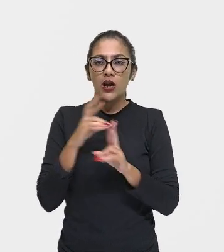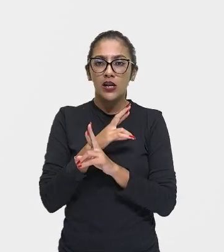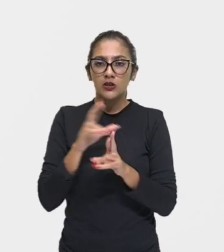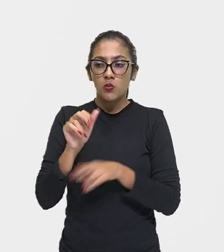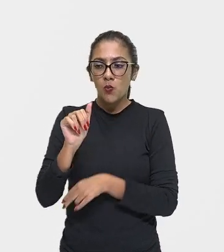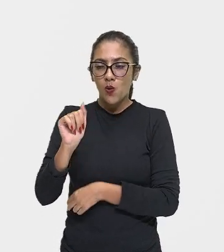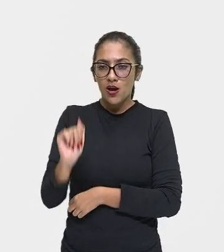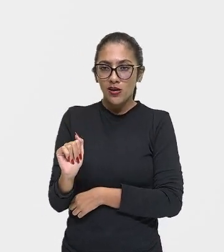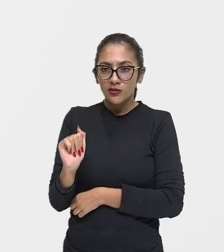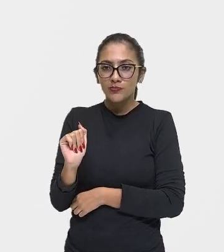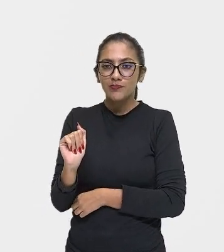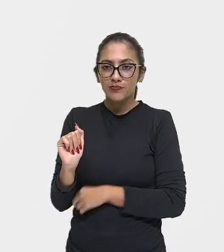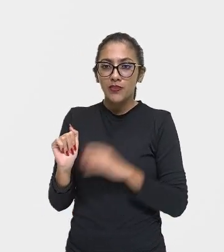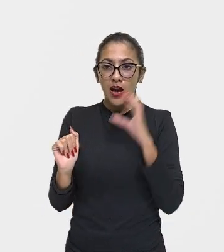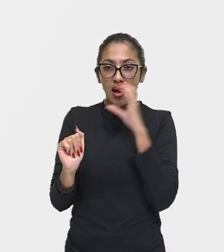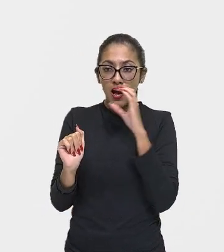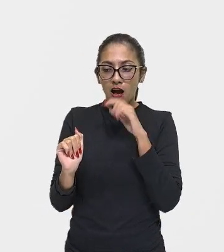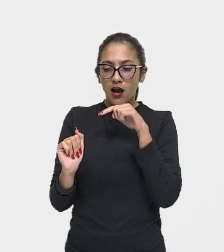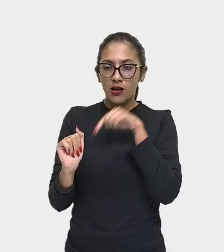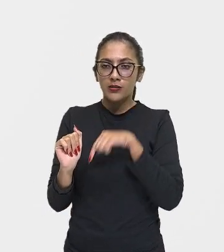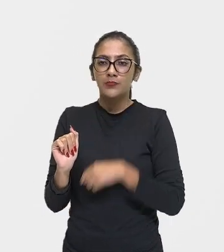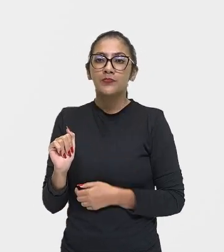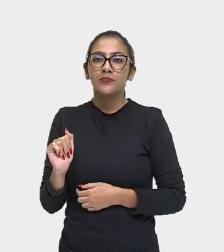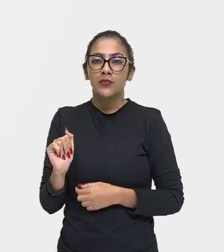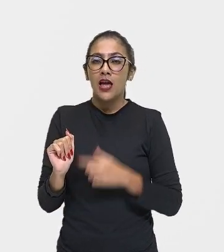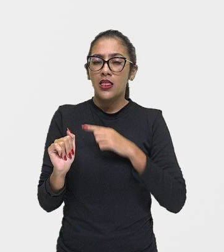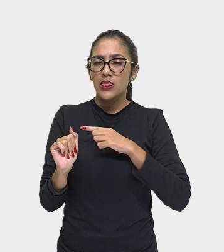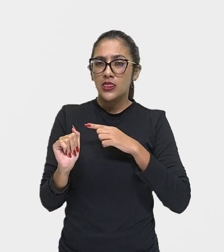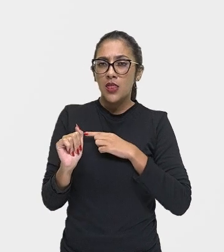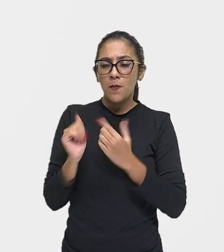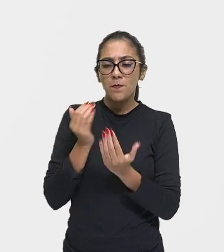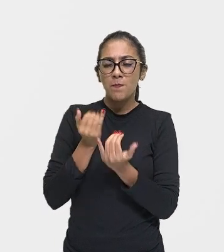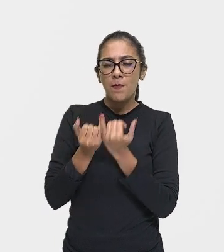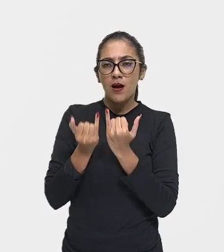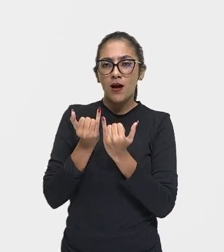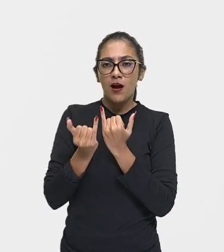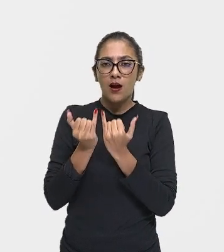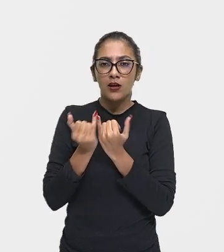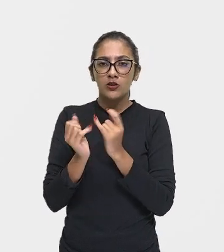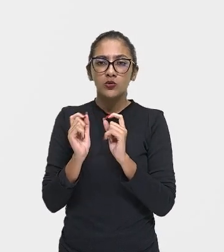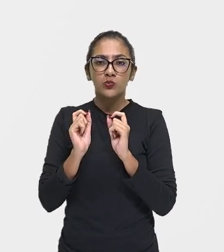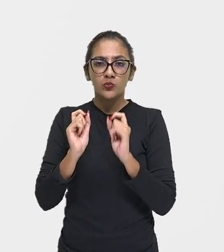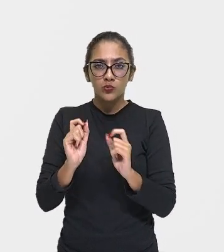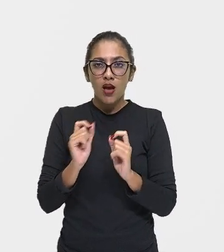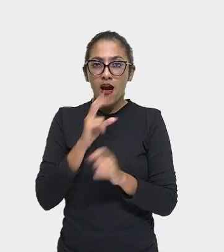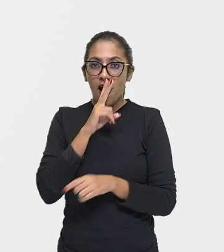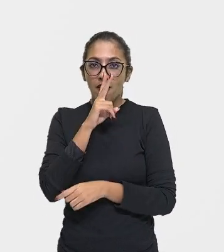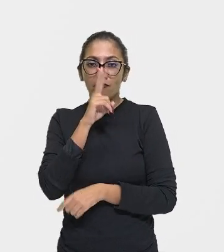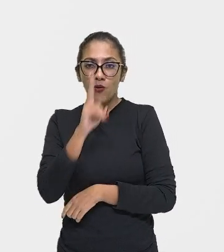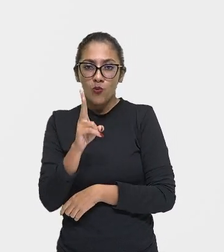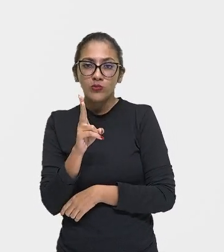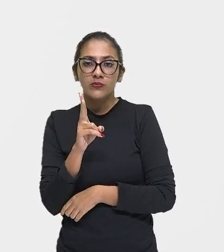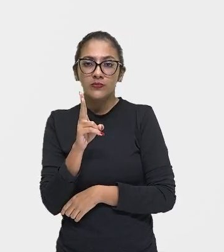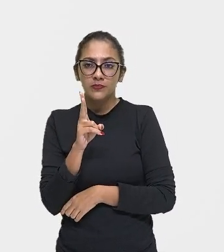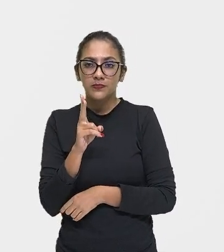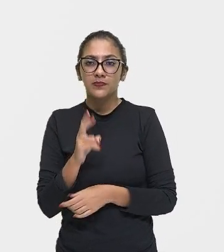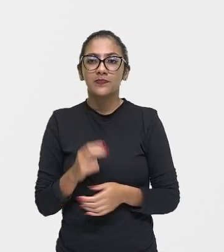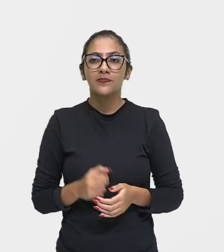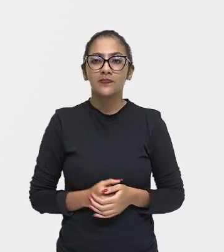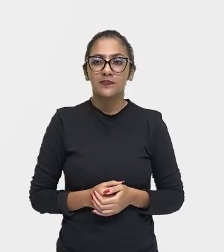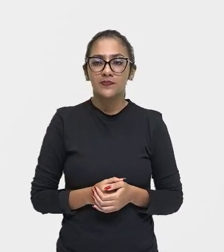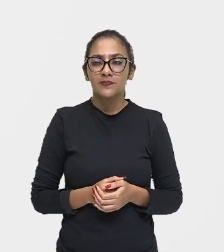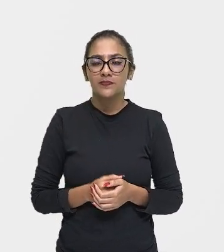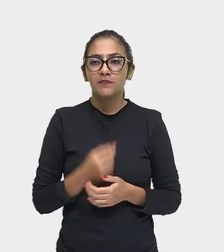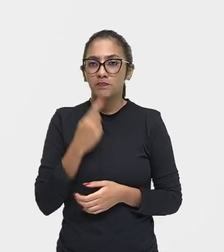A, ela é diretamente proporcional à força. Veja lá, veja aí